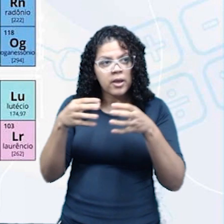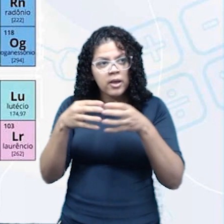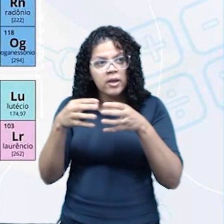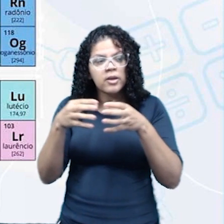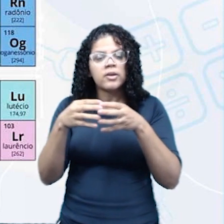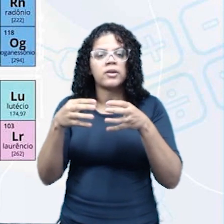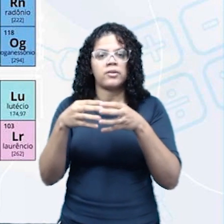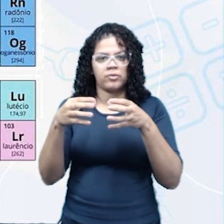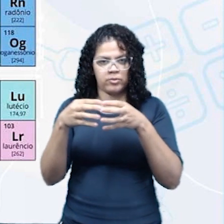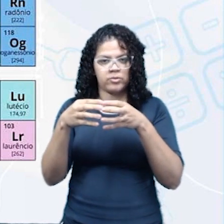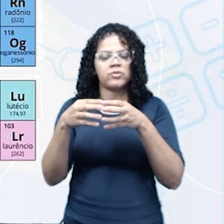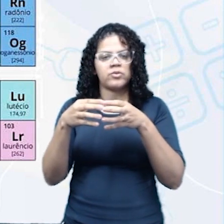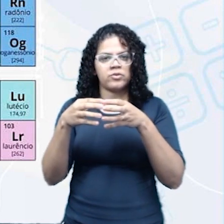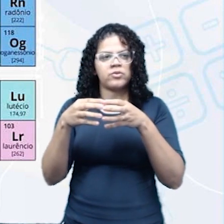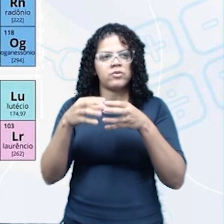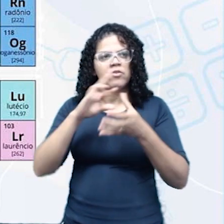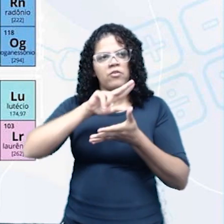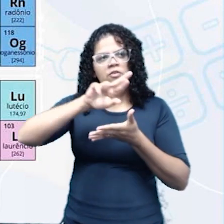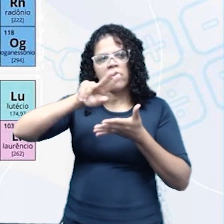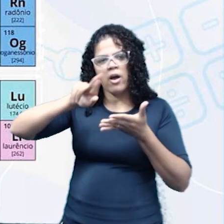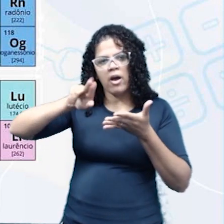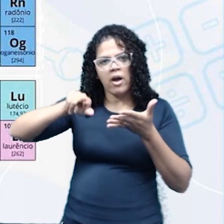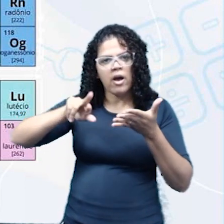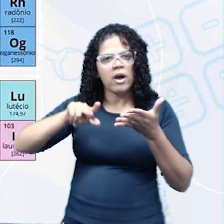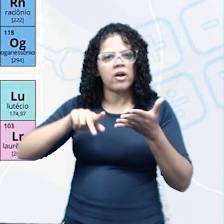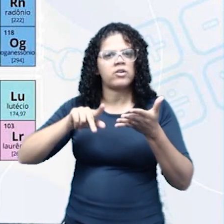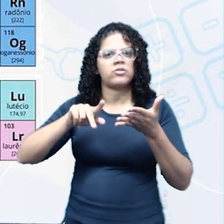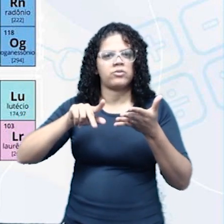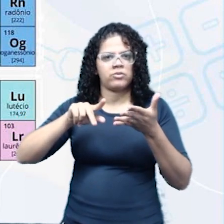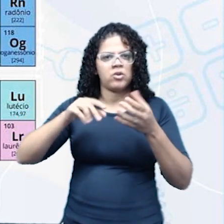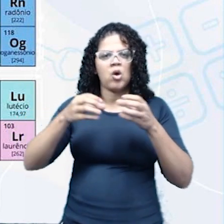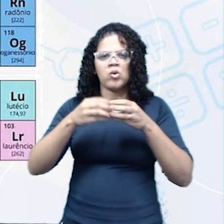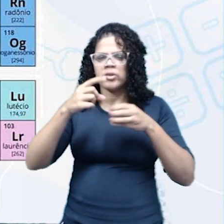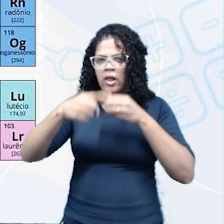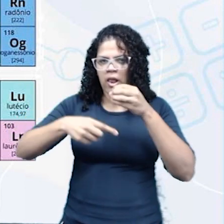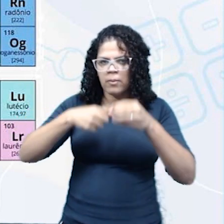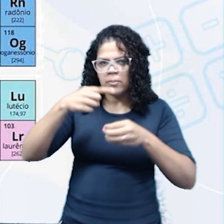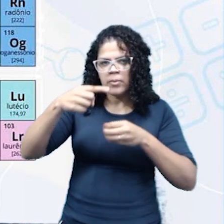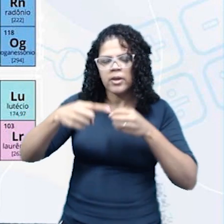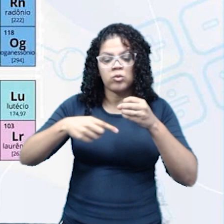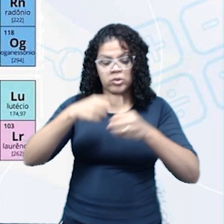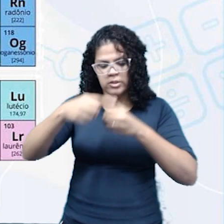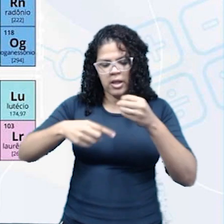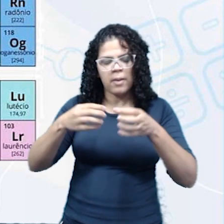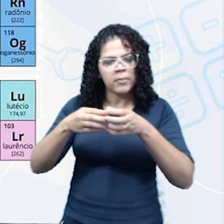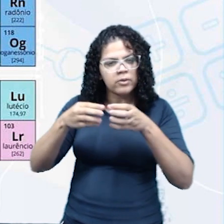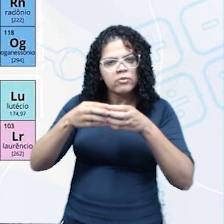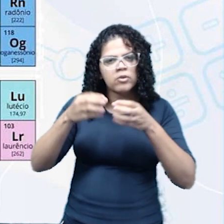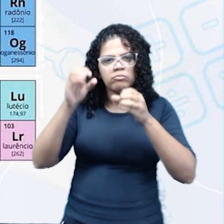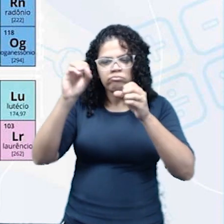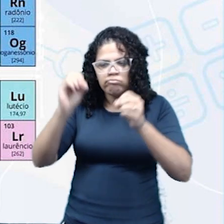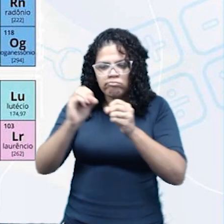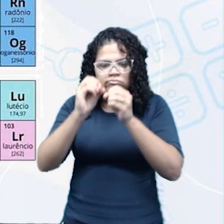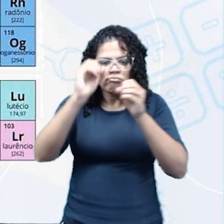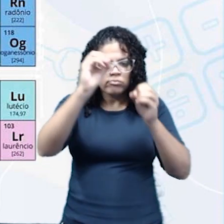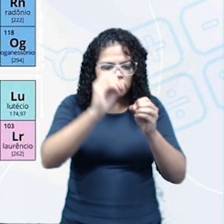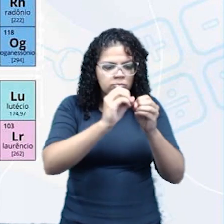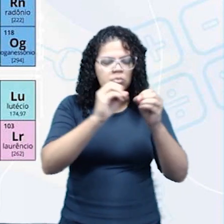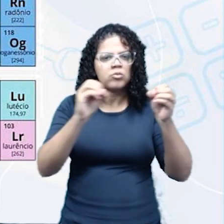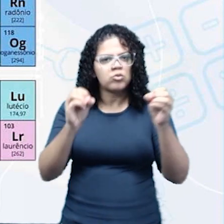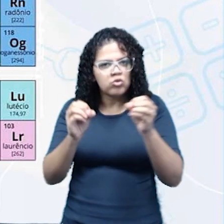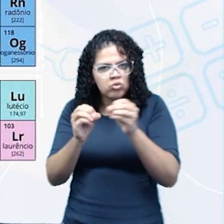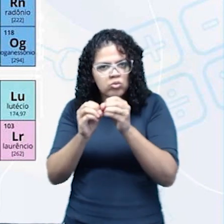substância, né? Esses elementos vão começar a se combinar, né, numa situação propícia para